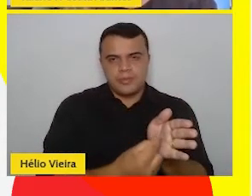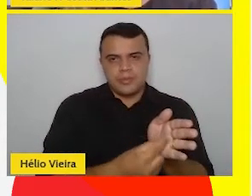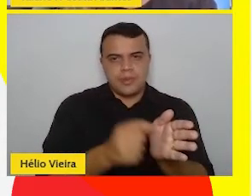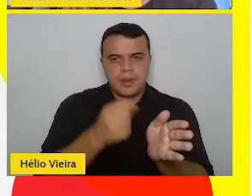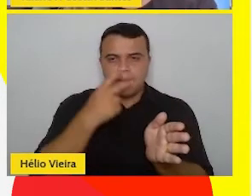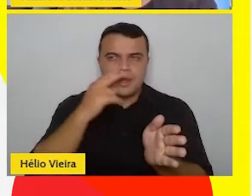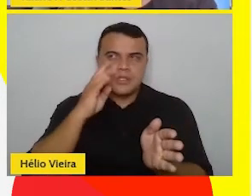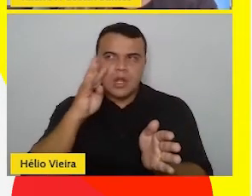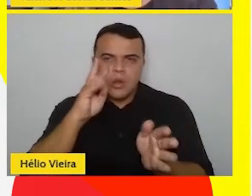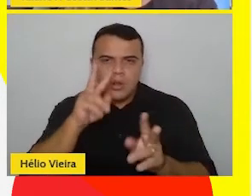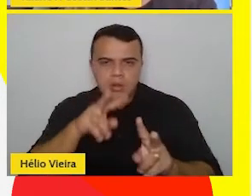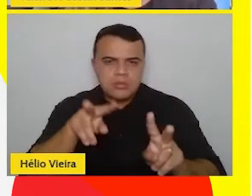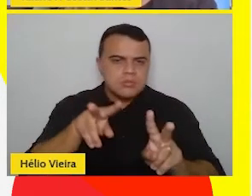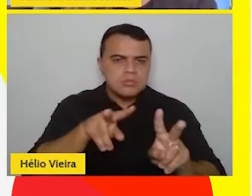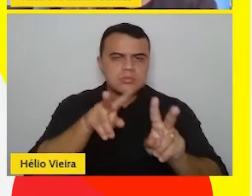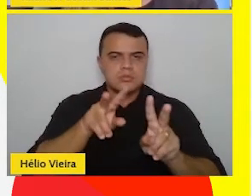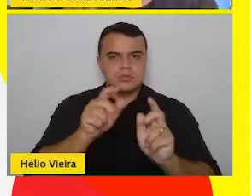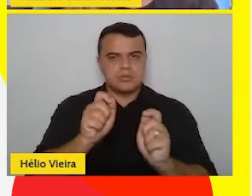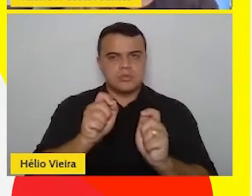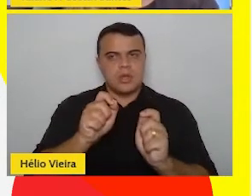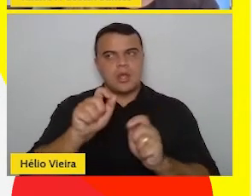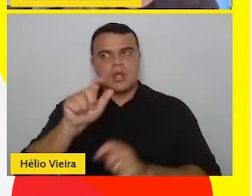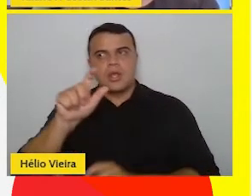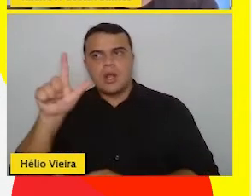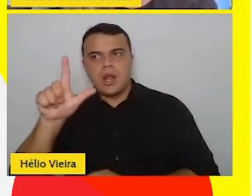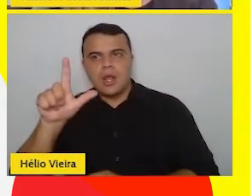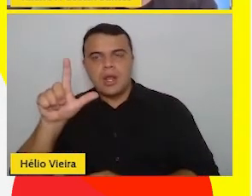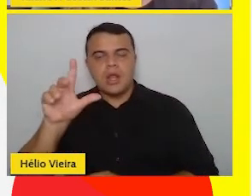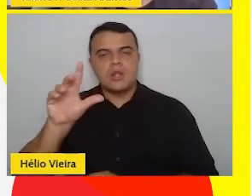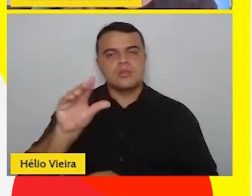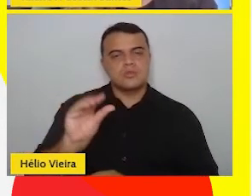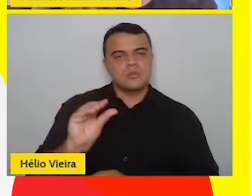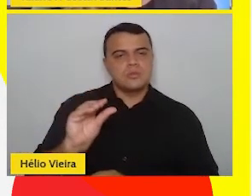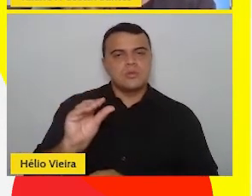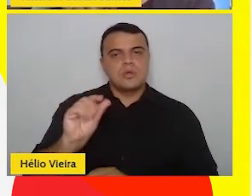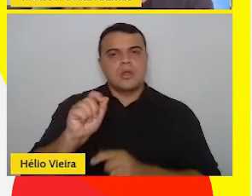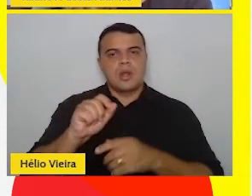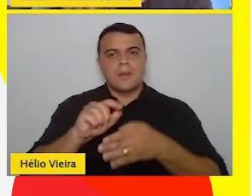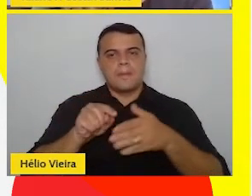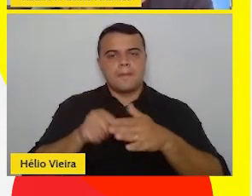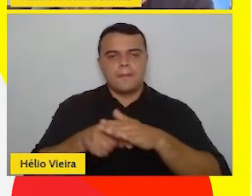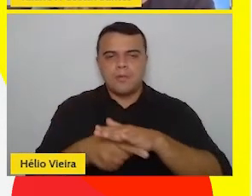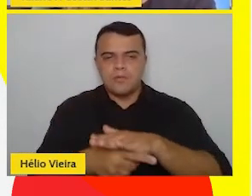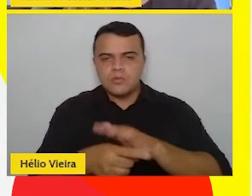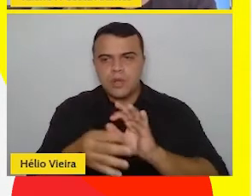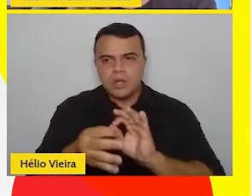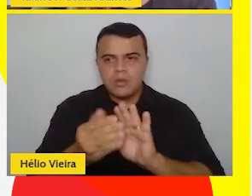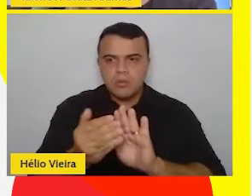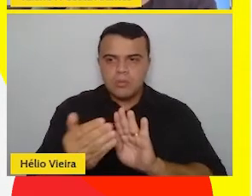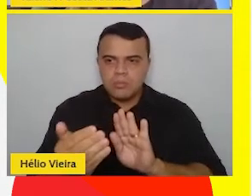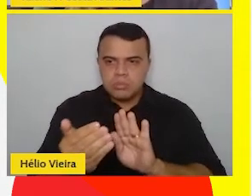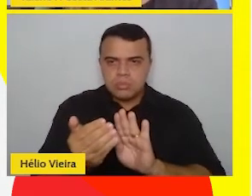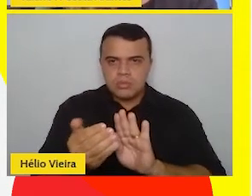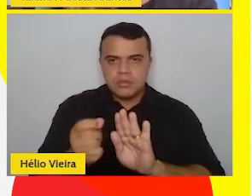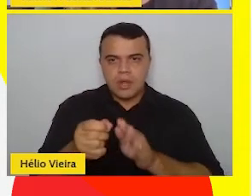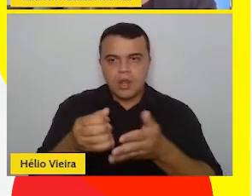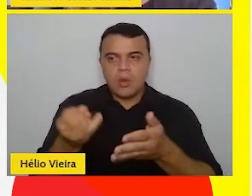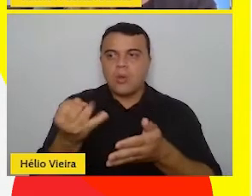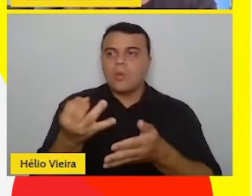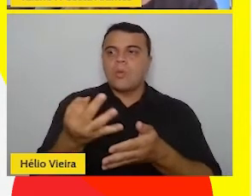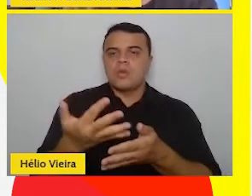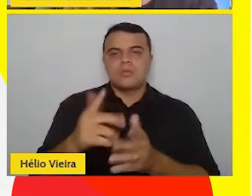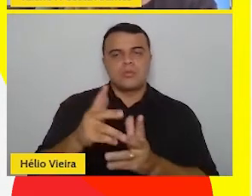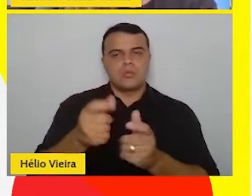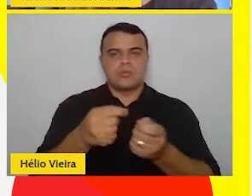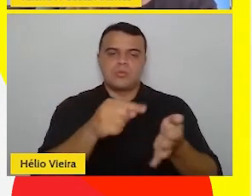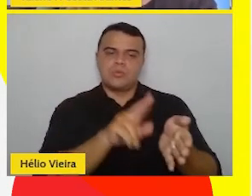ilusão, ou a parte mais clara, mais escura, profundidade, volume. Então, tudo com os